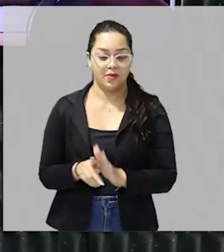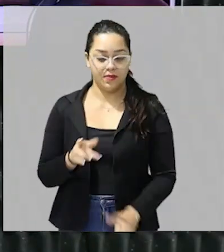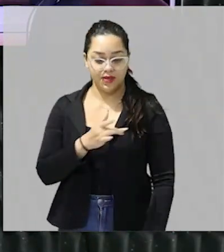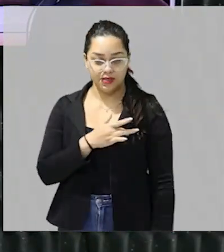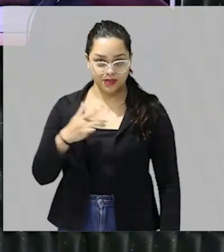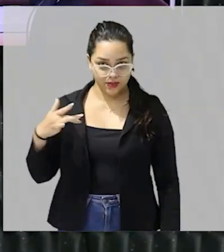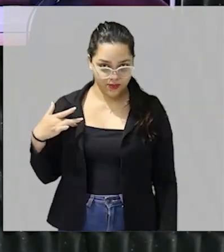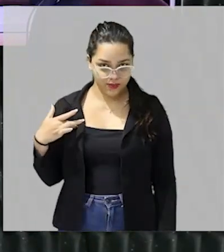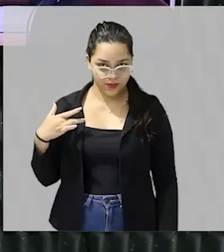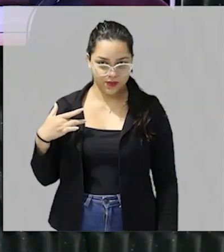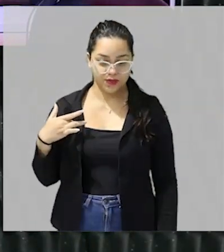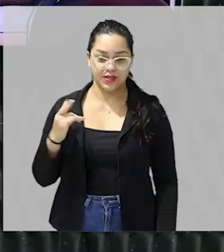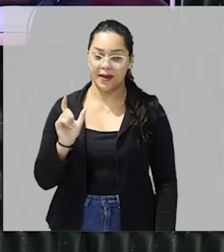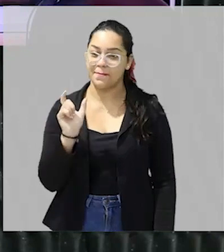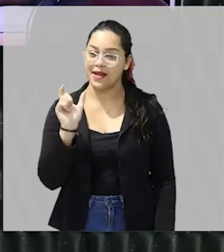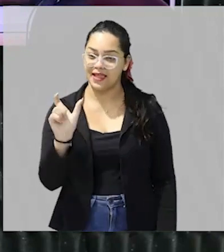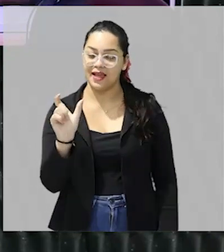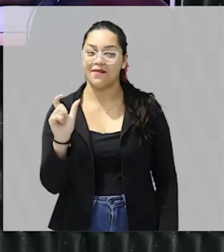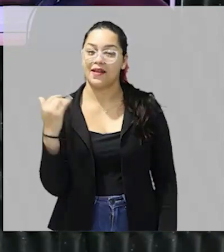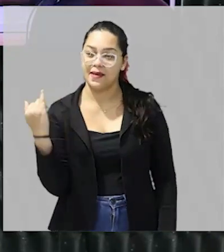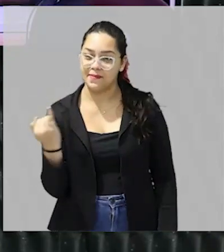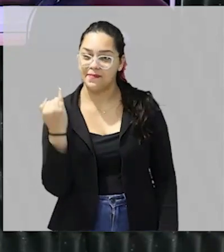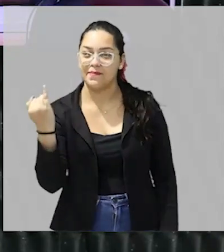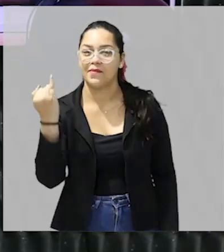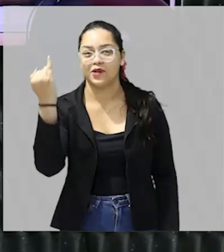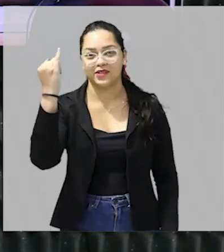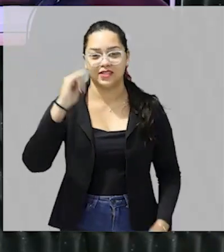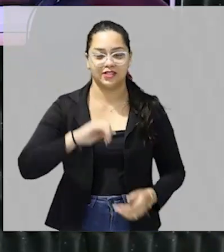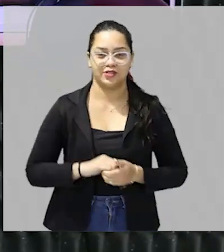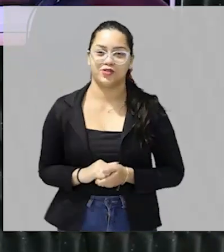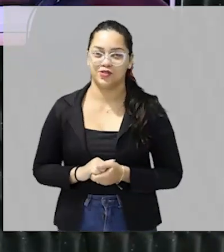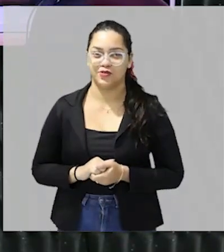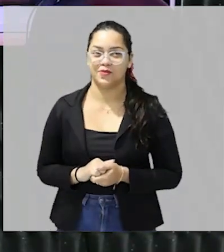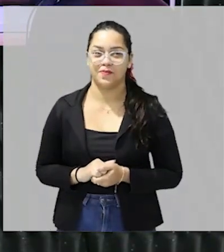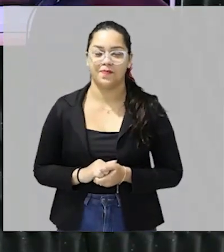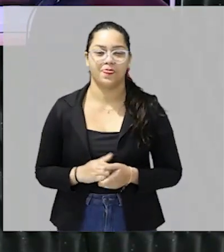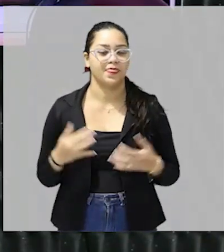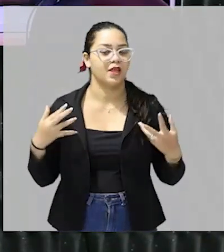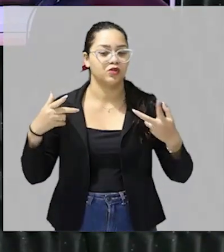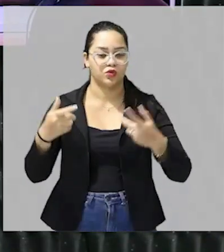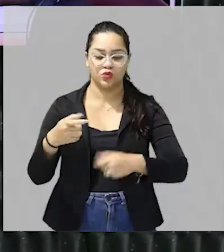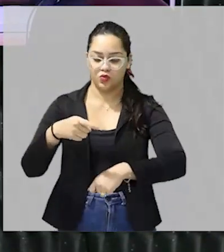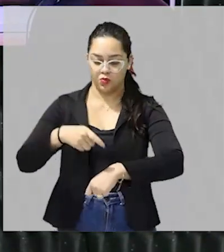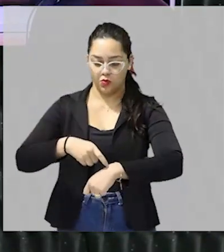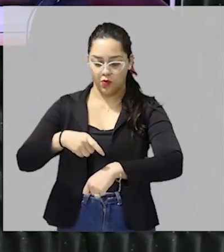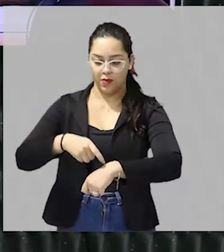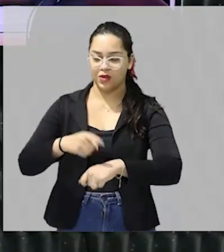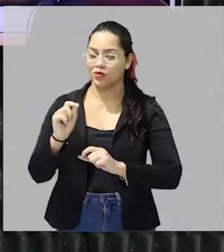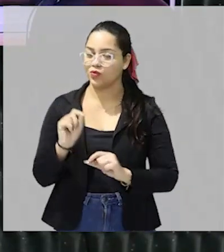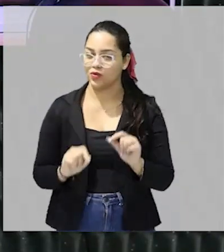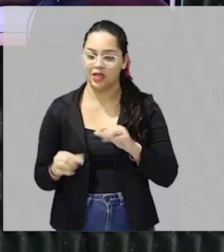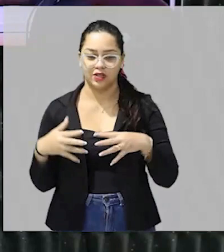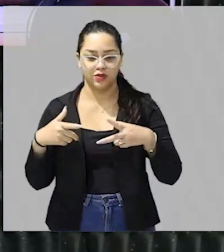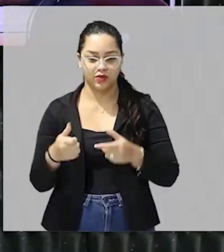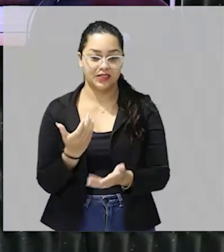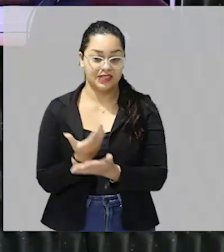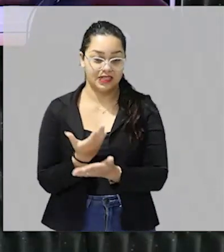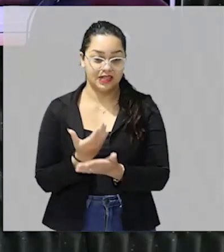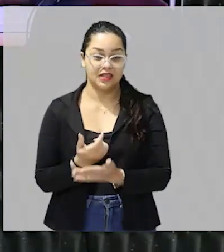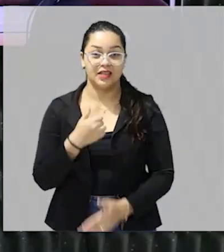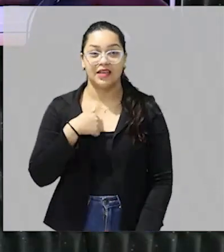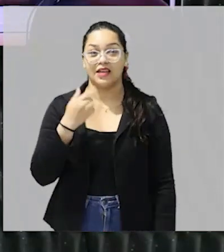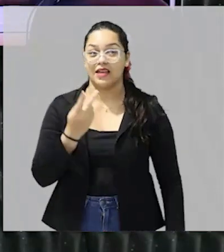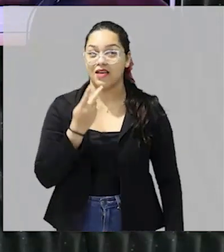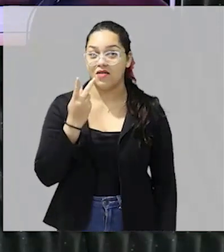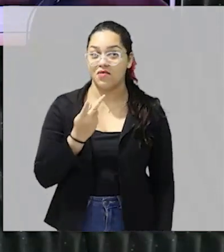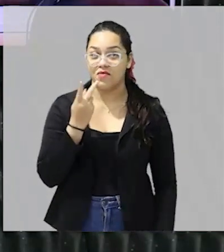saúde do indivíduo, que é a palavra-chave desse nosso intensivão. A todo momento, em todas as aulas, eu cito